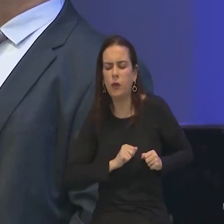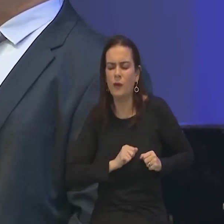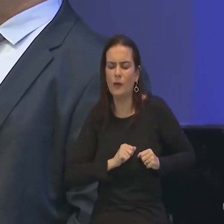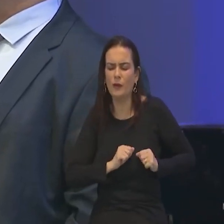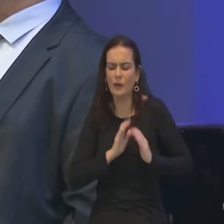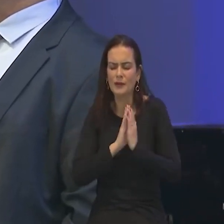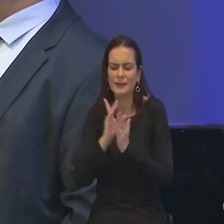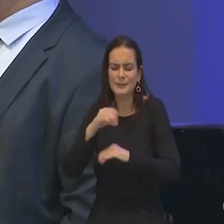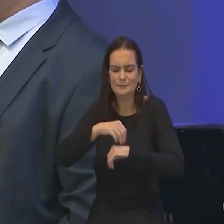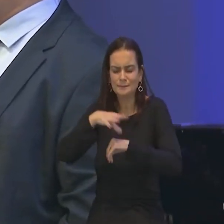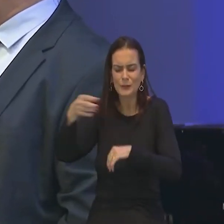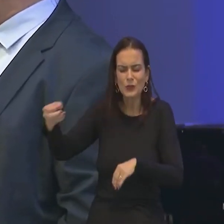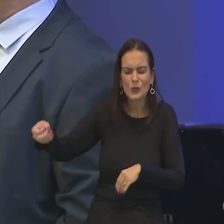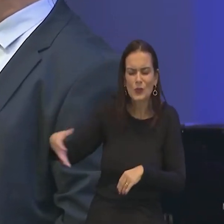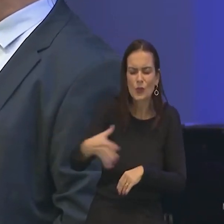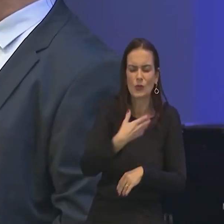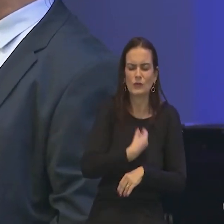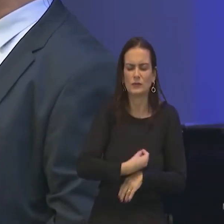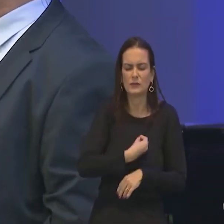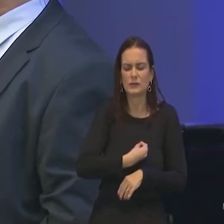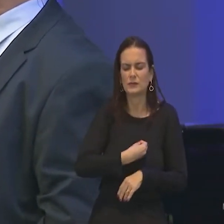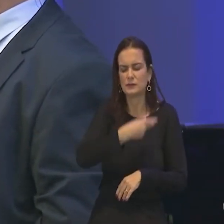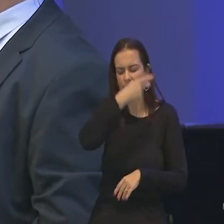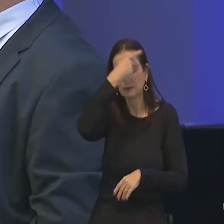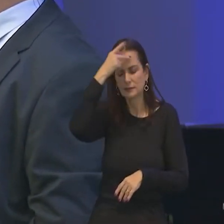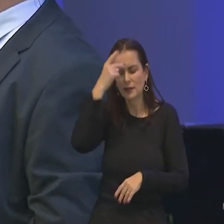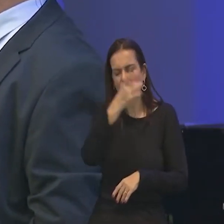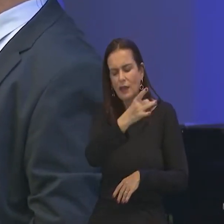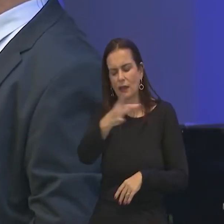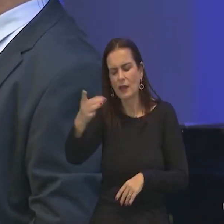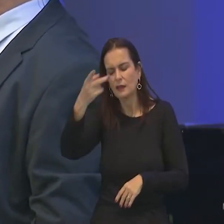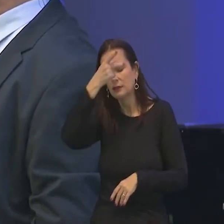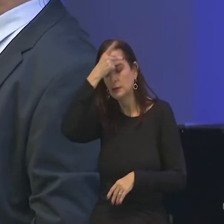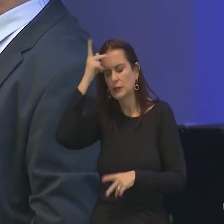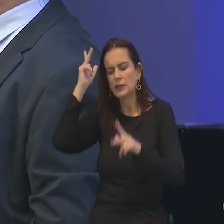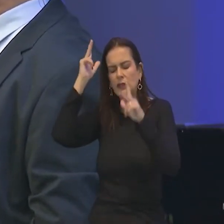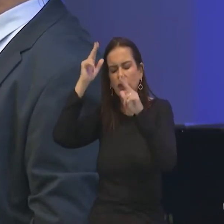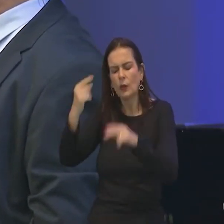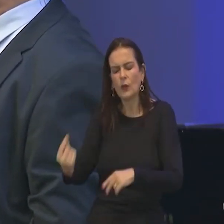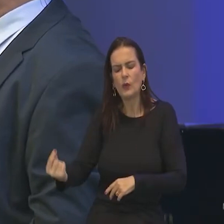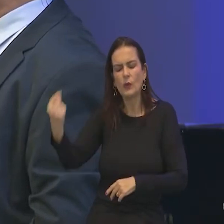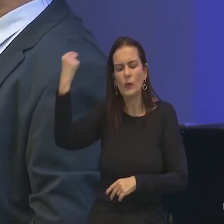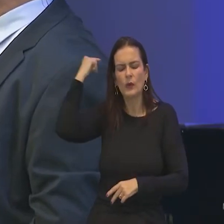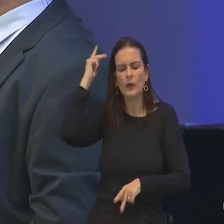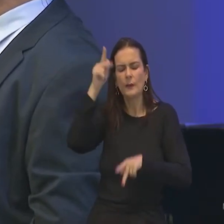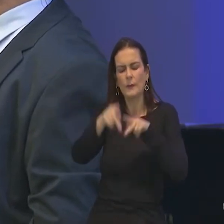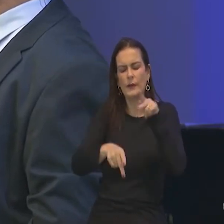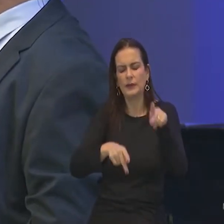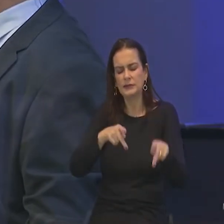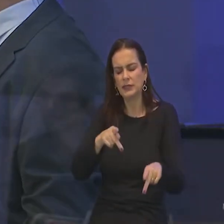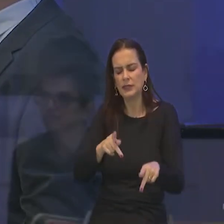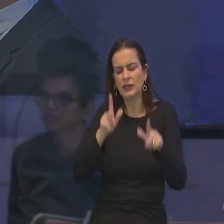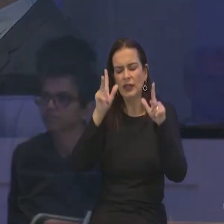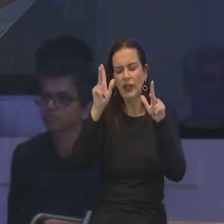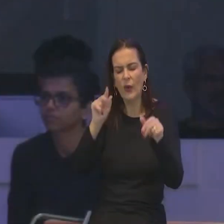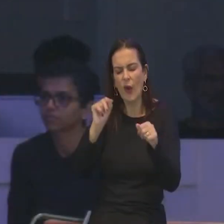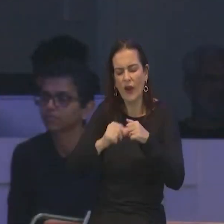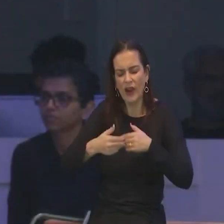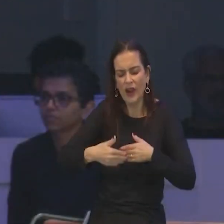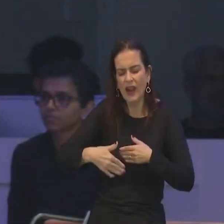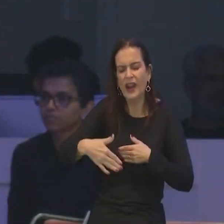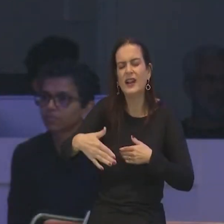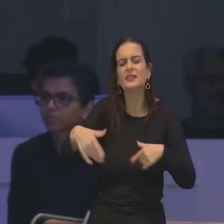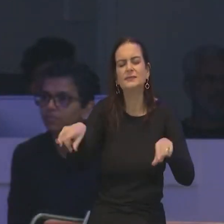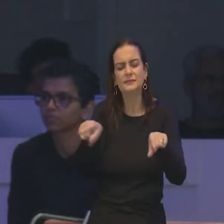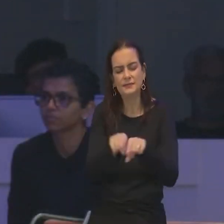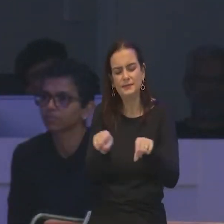fazendo algo novo nas vidas e em cada coração, assim como Tu fizeste com o Teu povo, assim como Tu fazes, ó Deus, e Tu